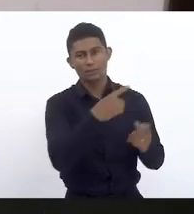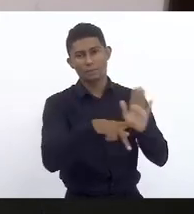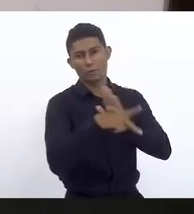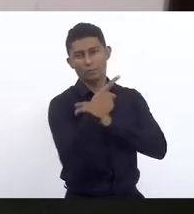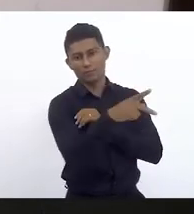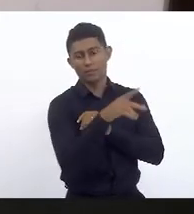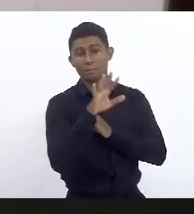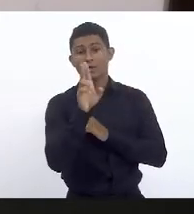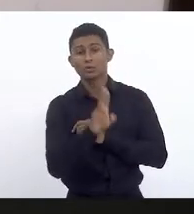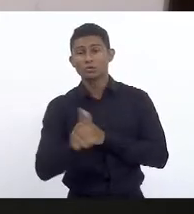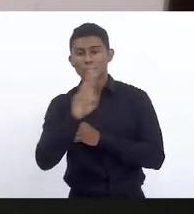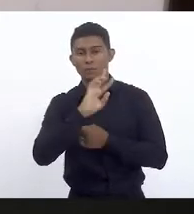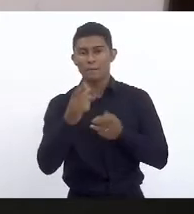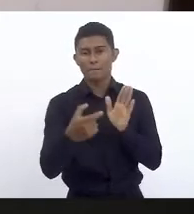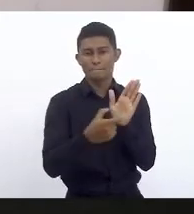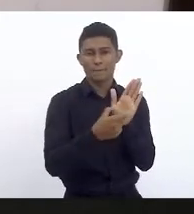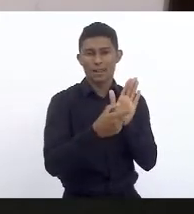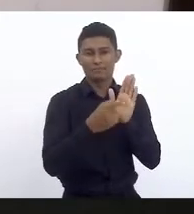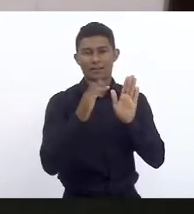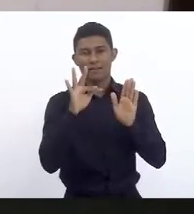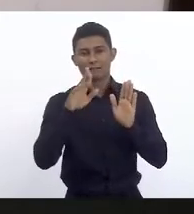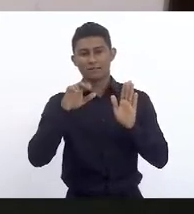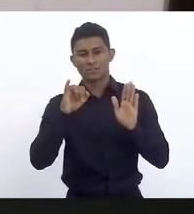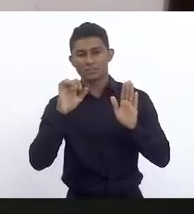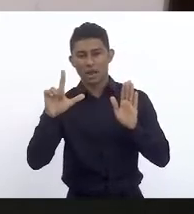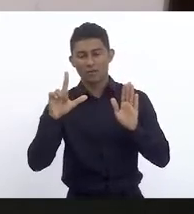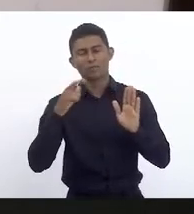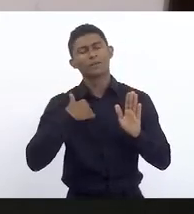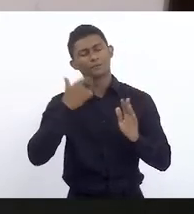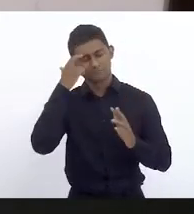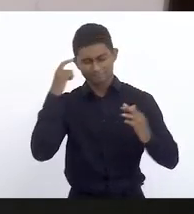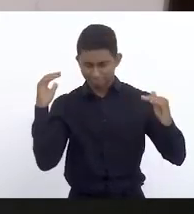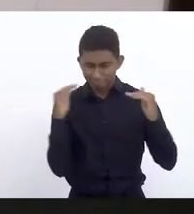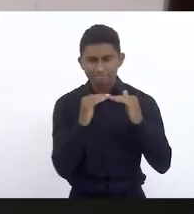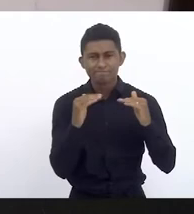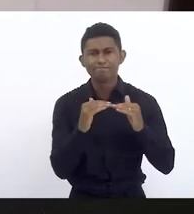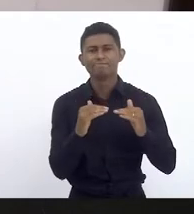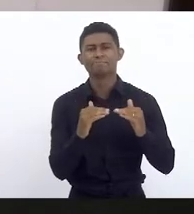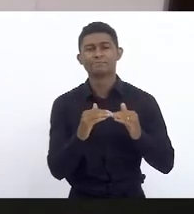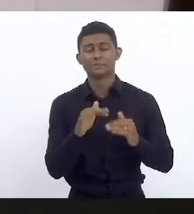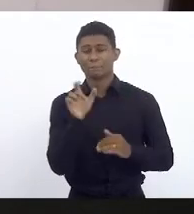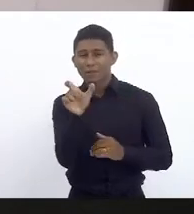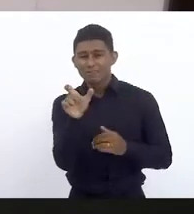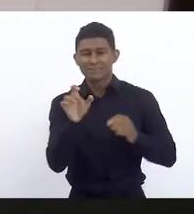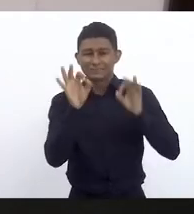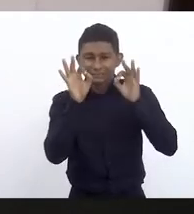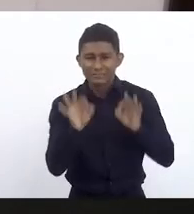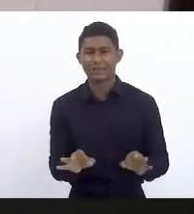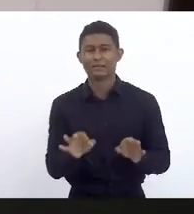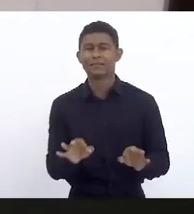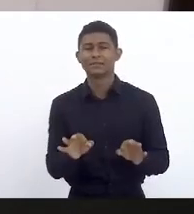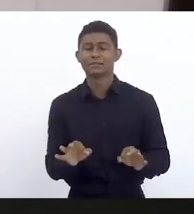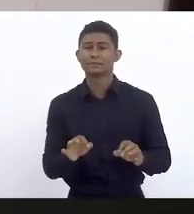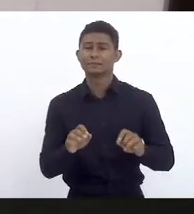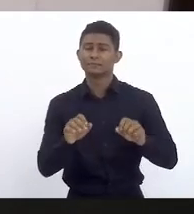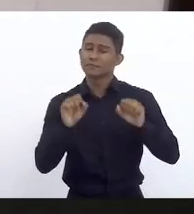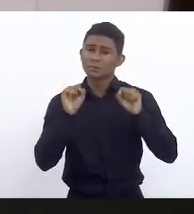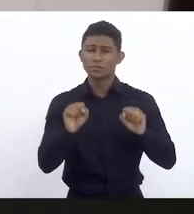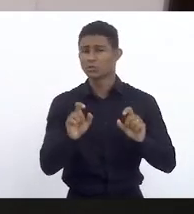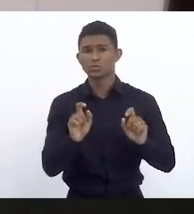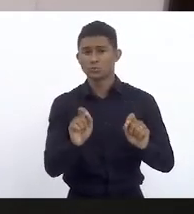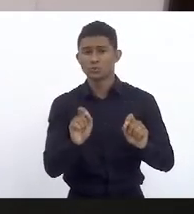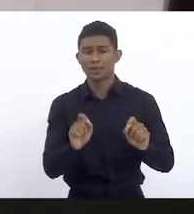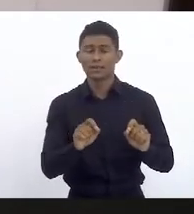palavra fiscal. Eu concordo contigo que a palavra correta poderia se dizer